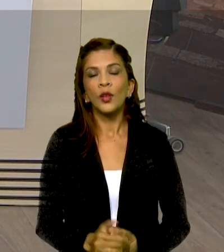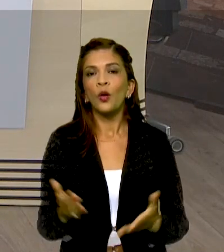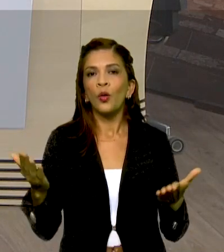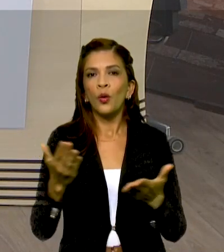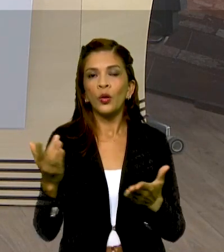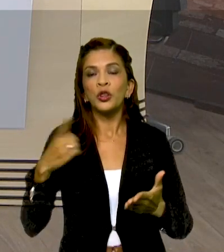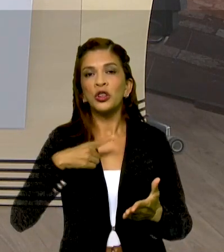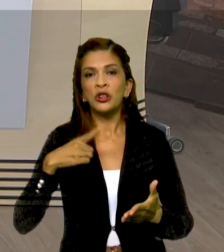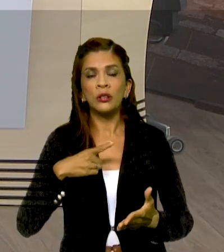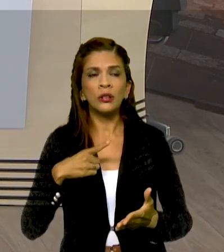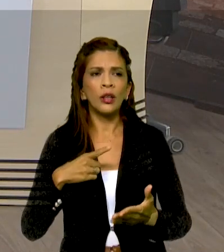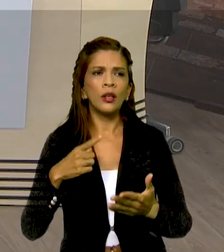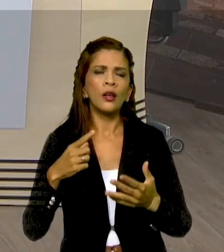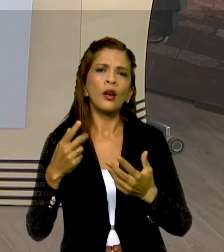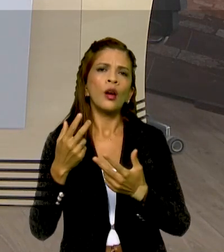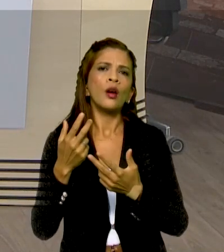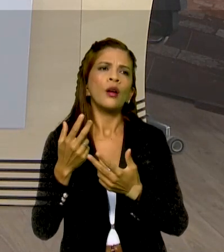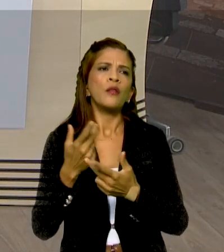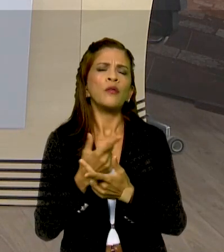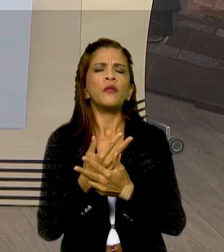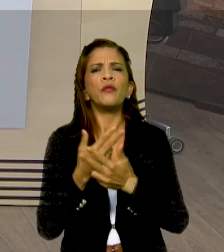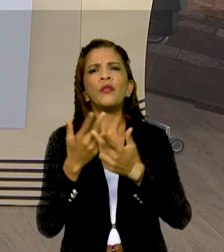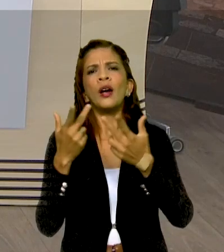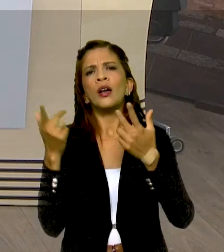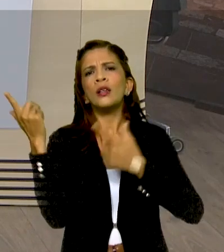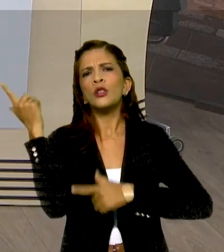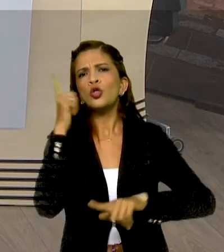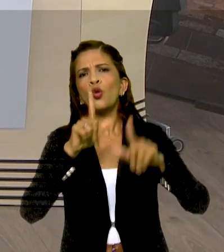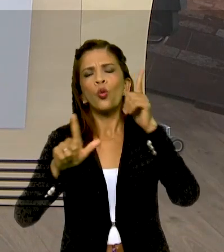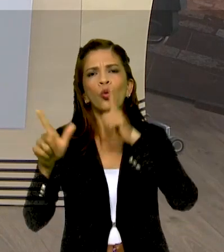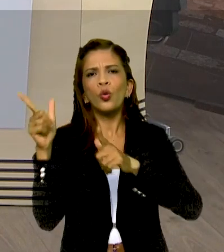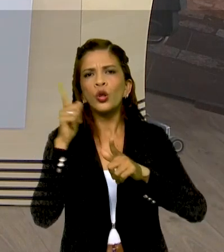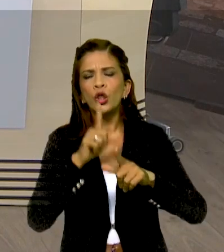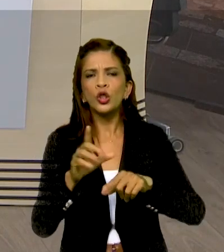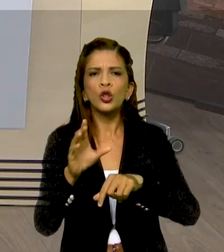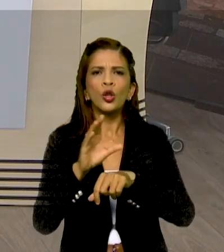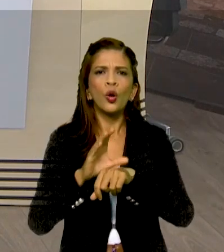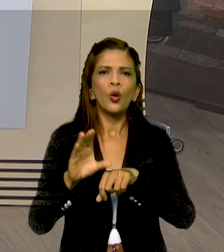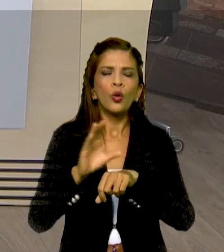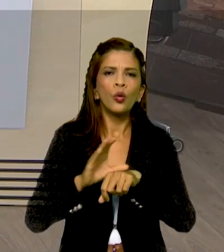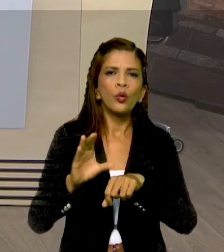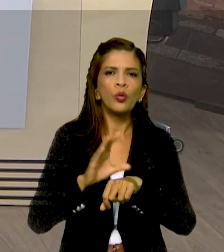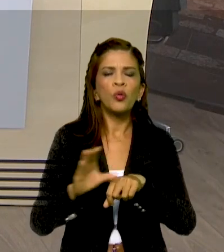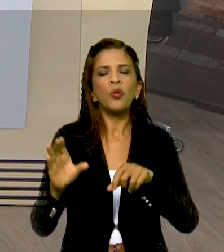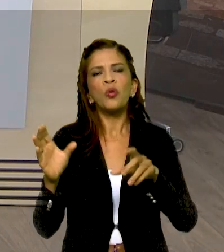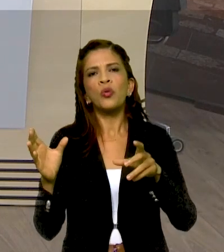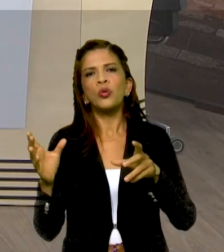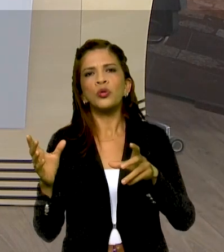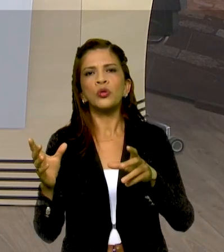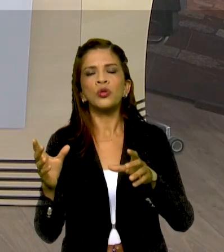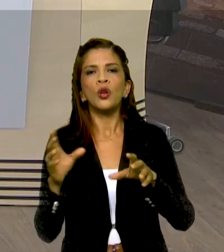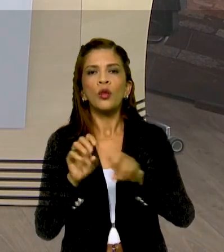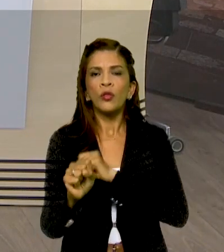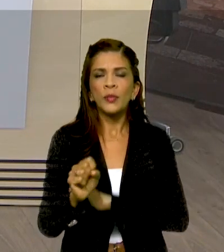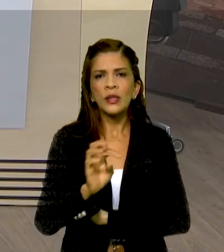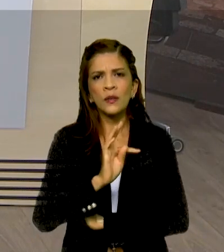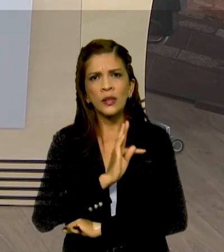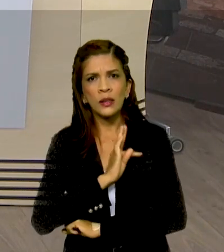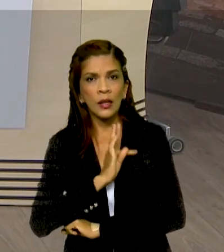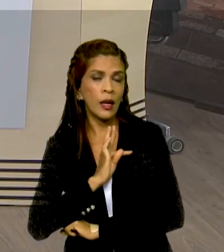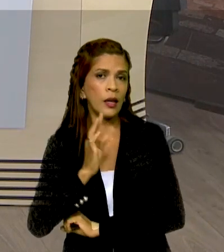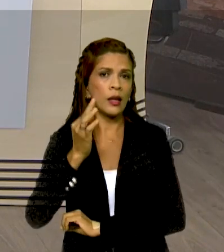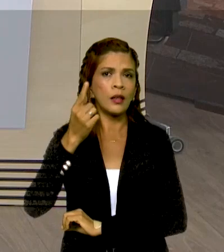conquista, né? Tem cursos espalhados, muitas escolas, muitos cursos de especialização, formações técnicas, formações de nível